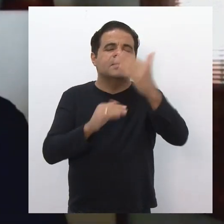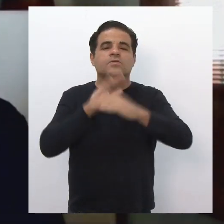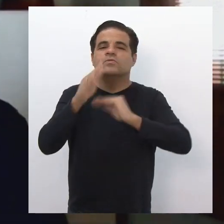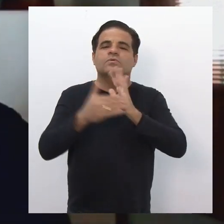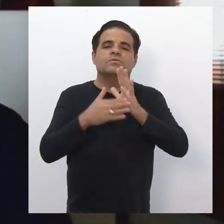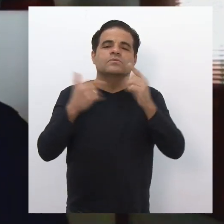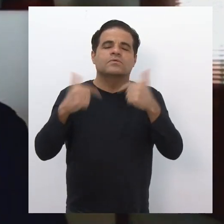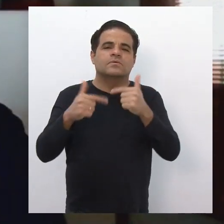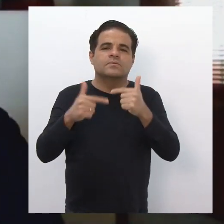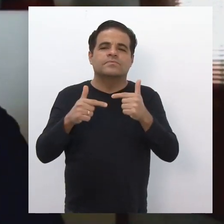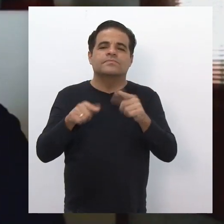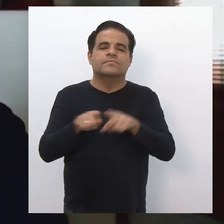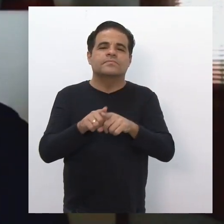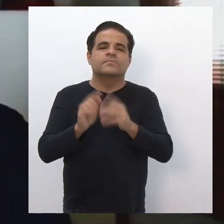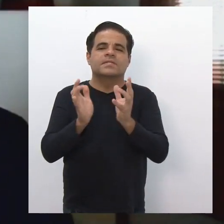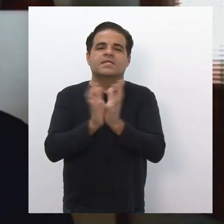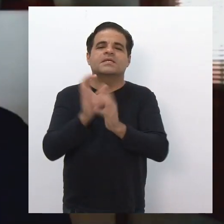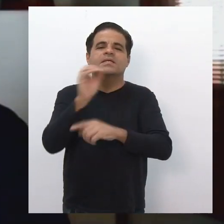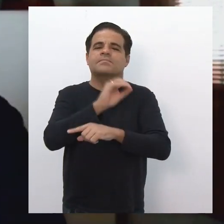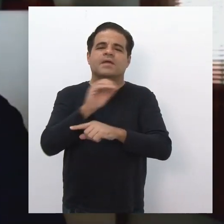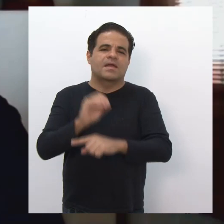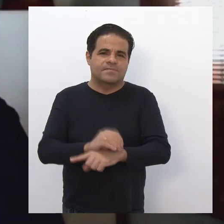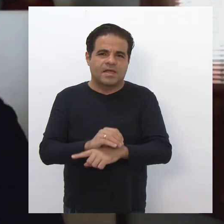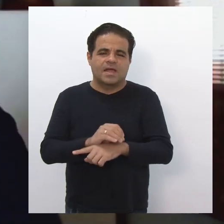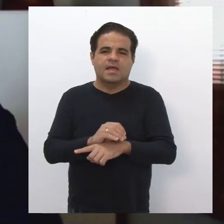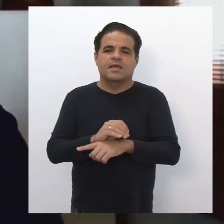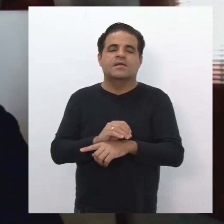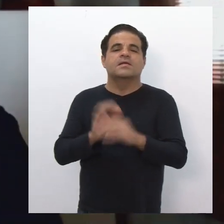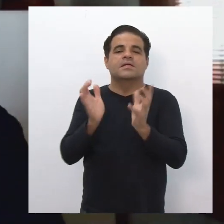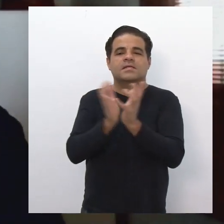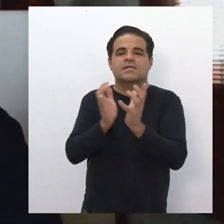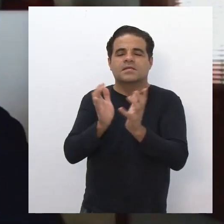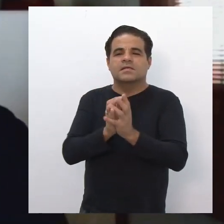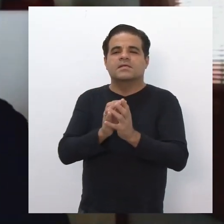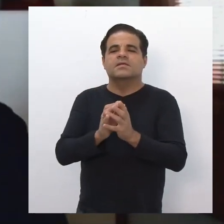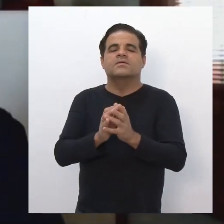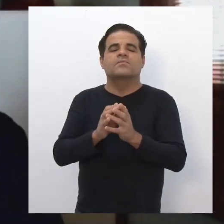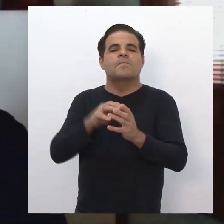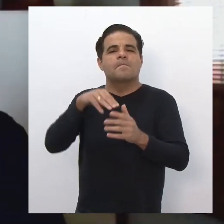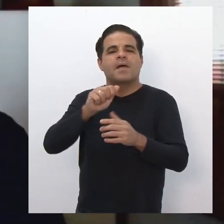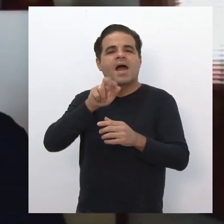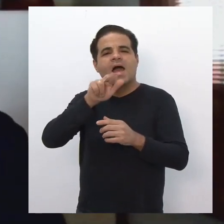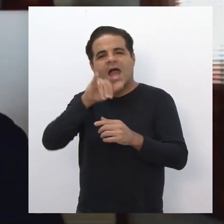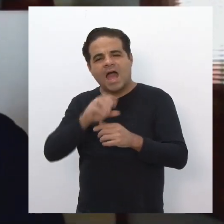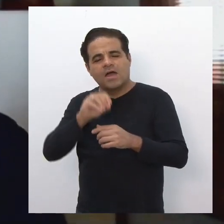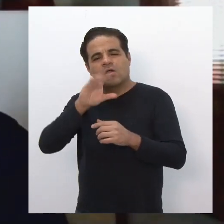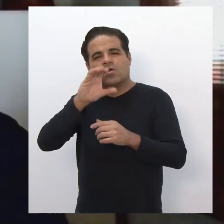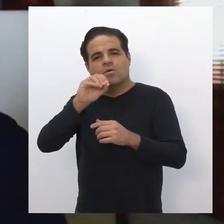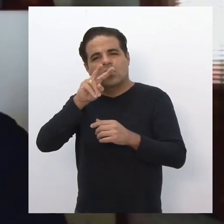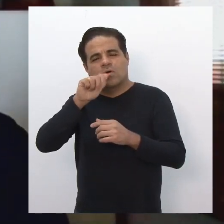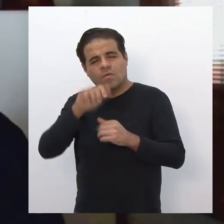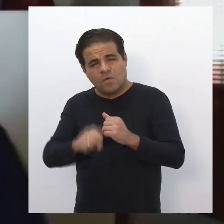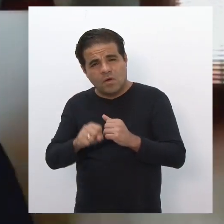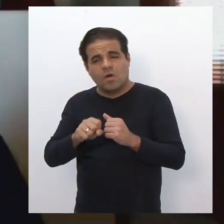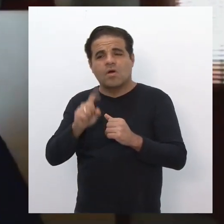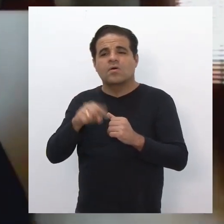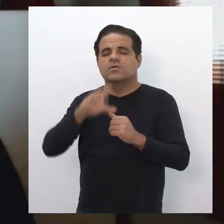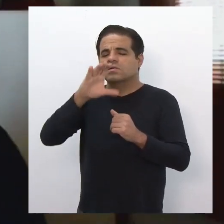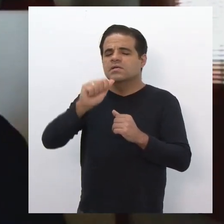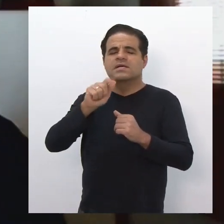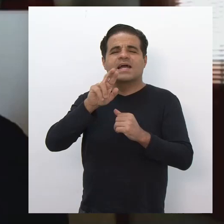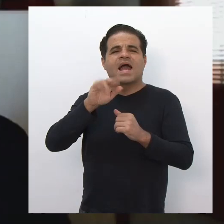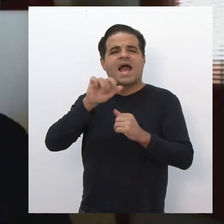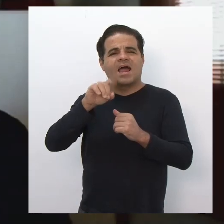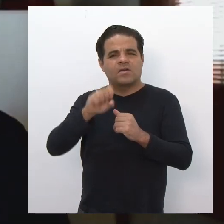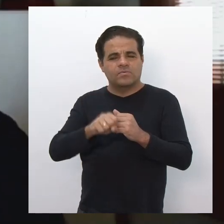trabalho e empenho da equipe da IFAP, da equipe do CRE Mário Covas, que também do Carlos, que